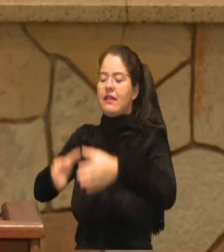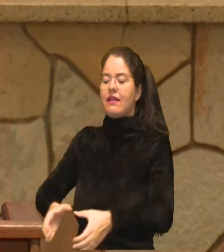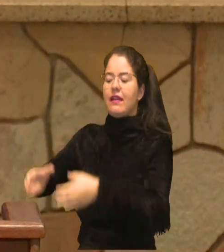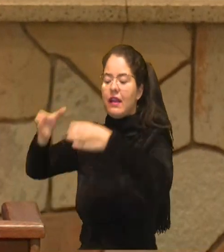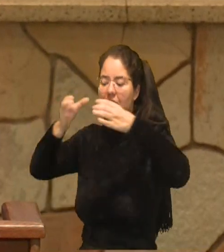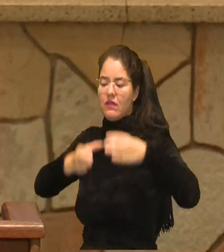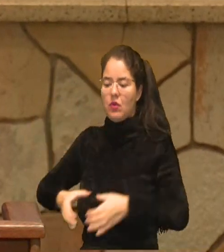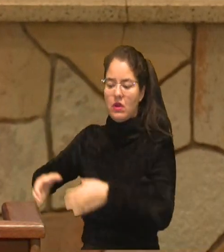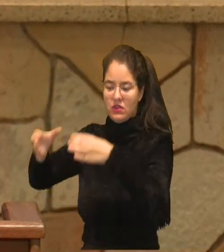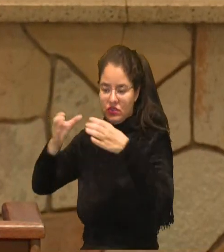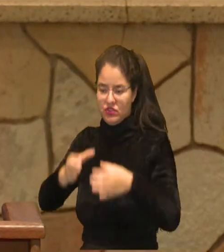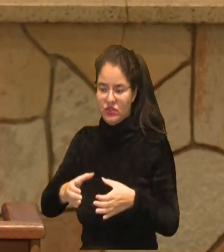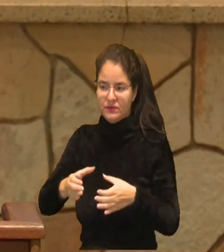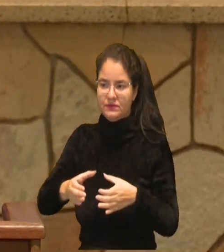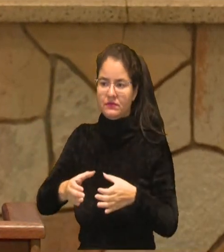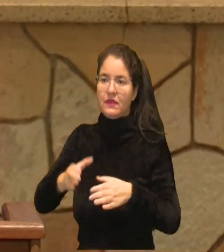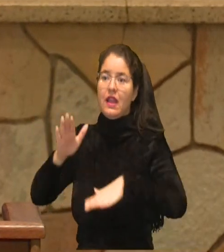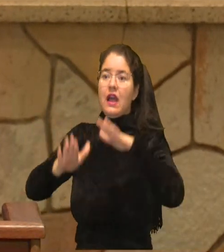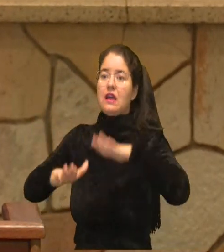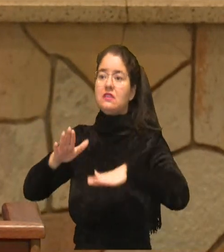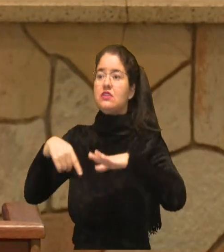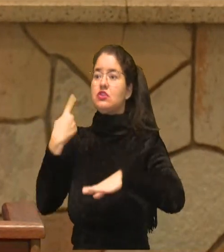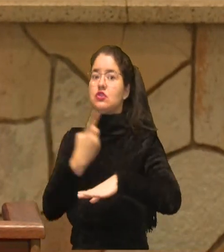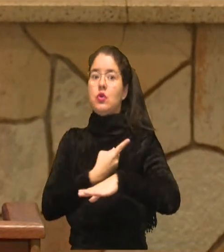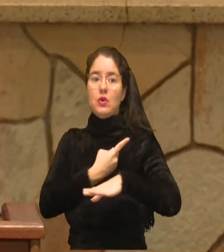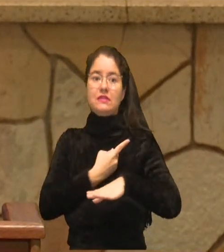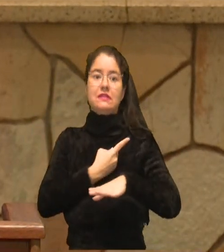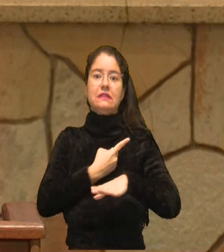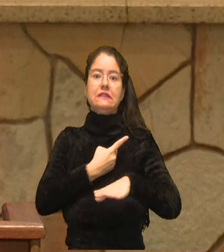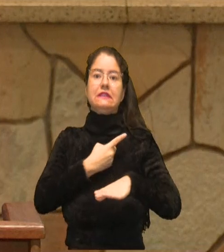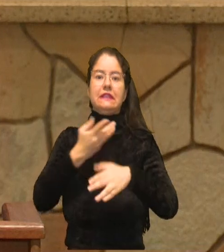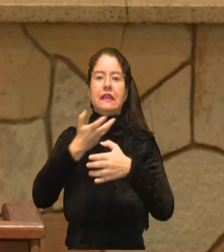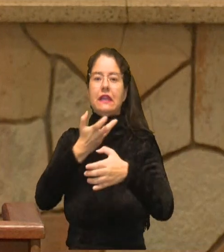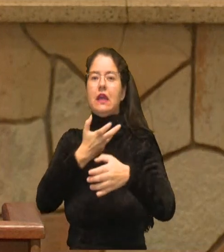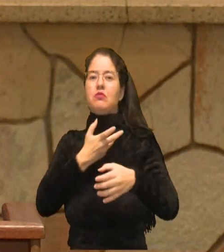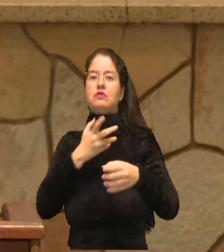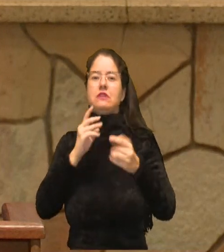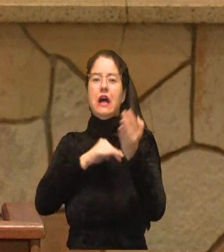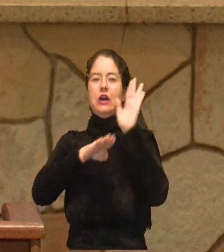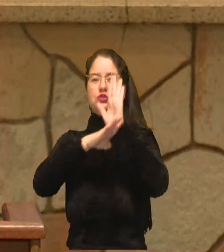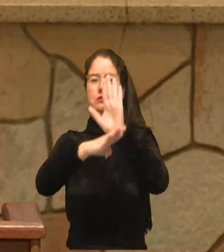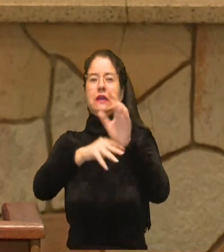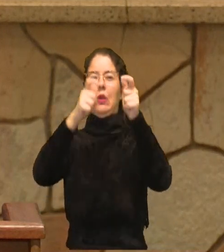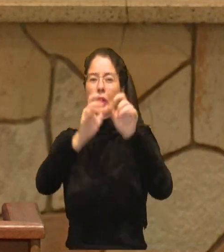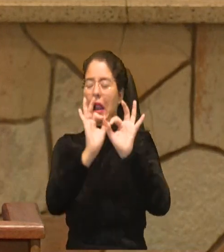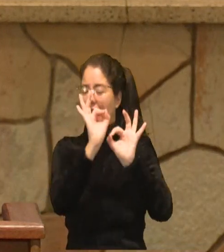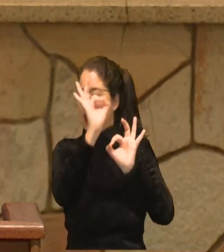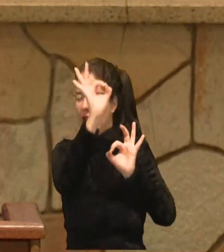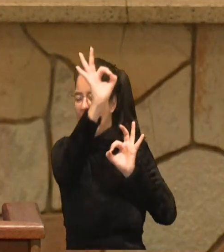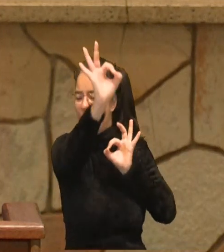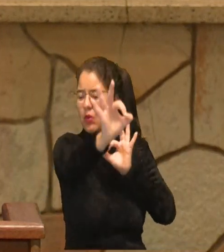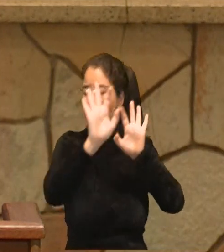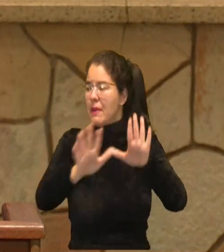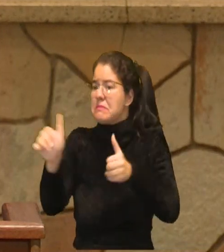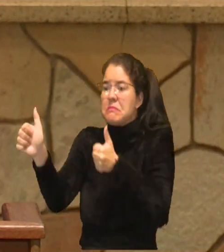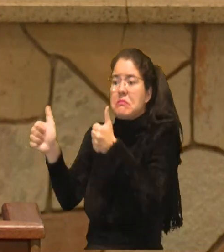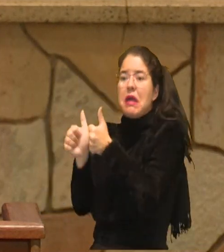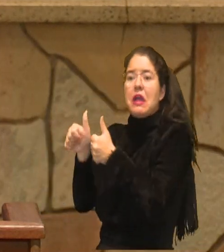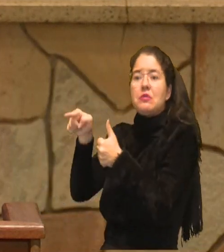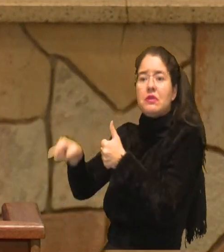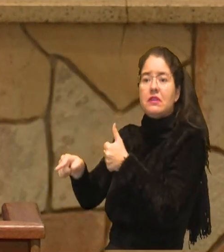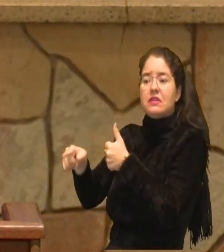tão longe, né, buscando ajudar comunidades, e devemos sim, como igreja missionária que somos, mas aqui pertinho, um pouco mais de